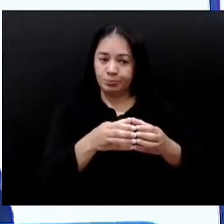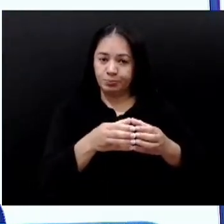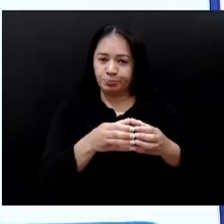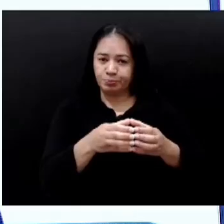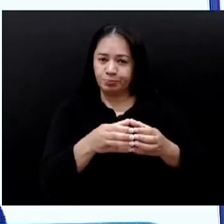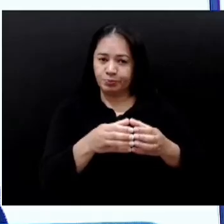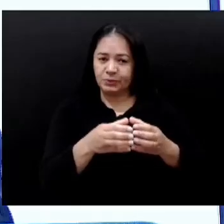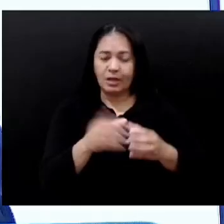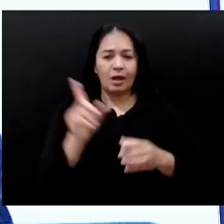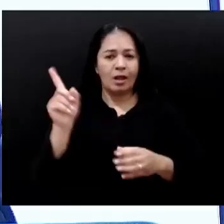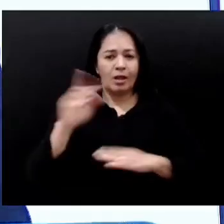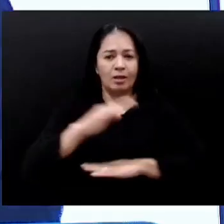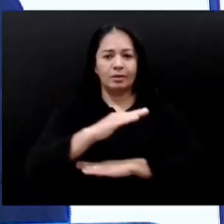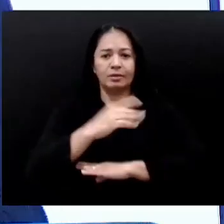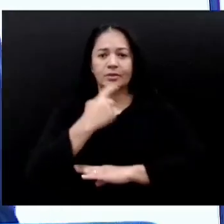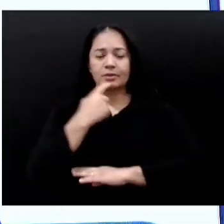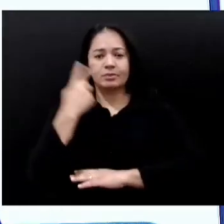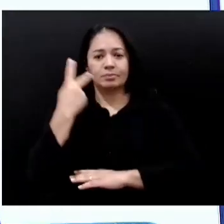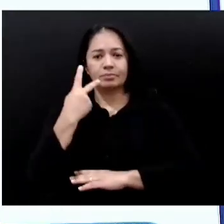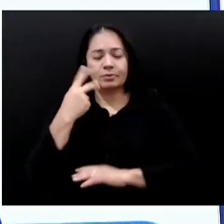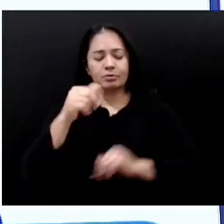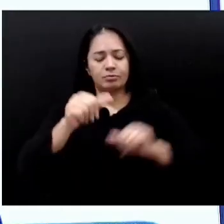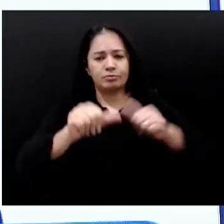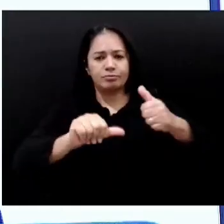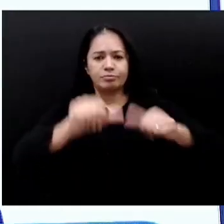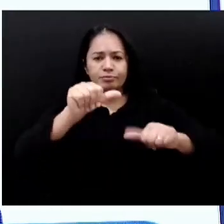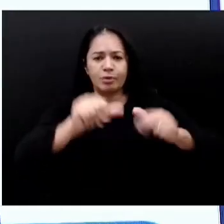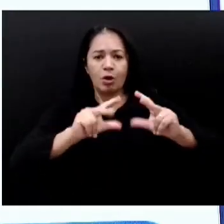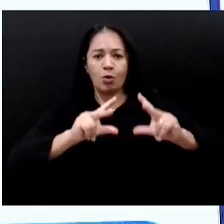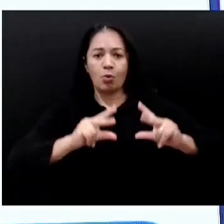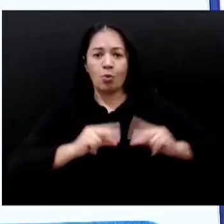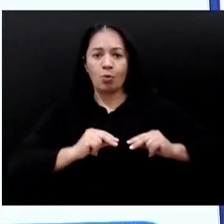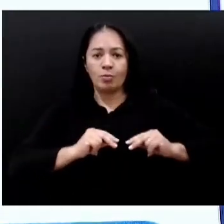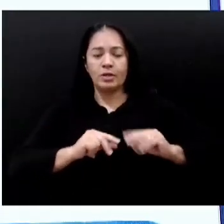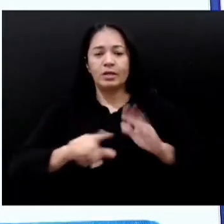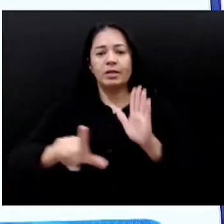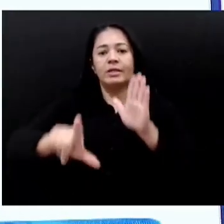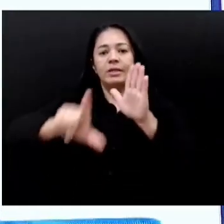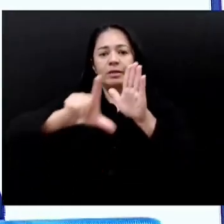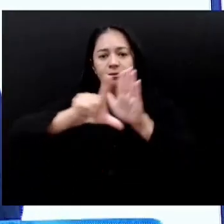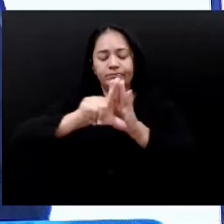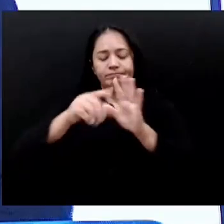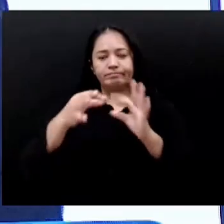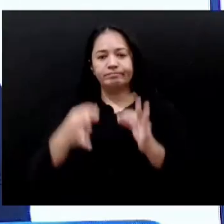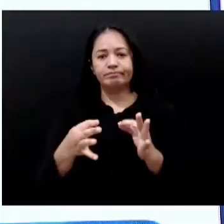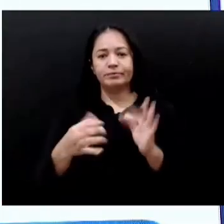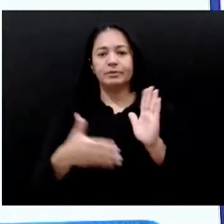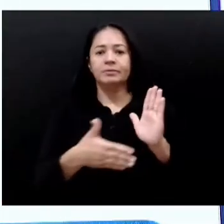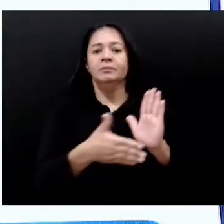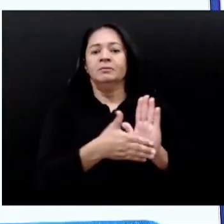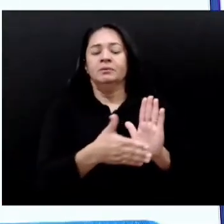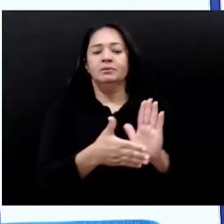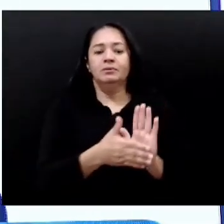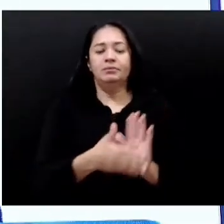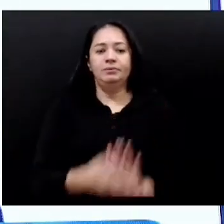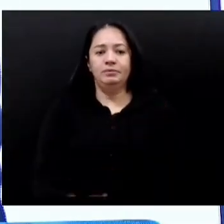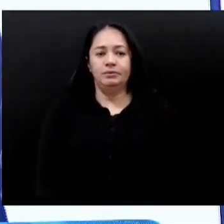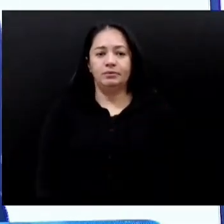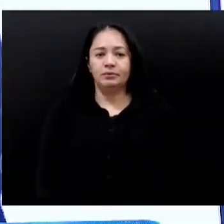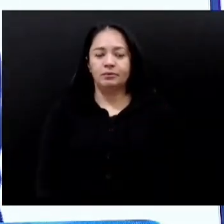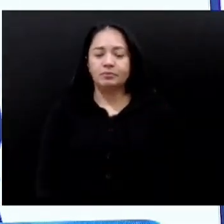de Vereadores que analisa o mérito e a legalidade dessas propostas. Então, são